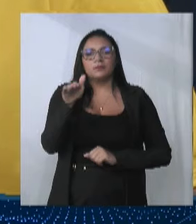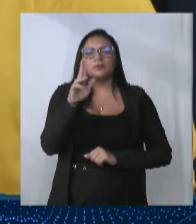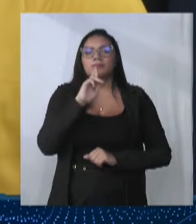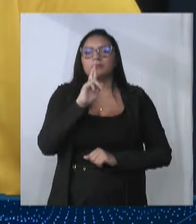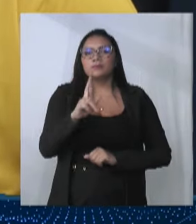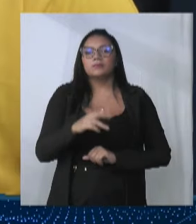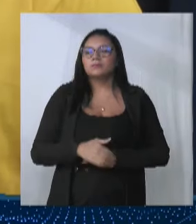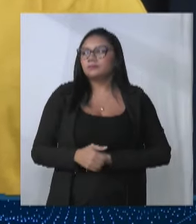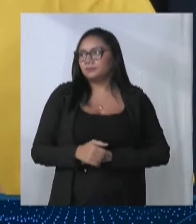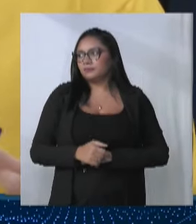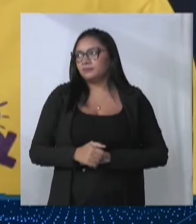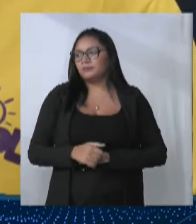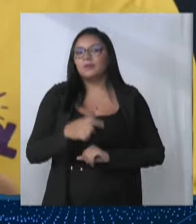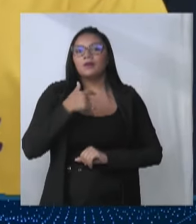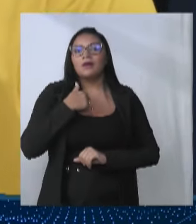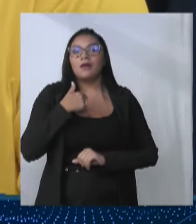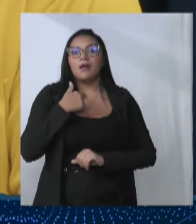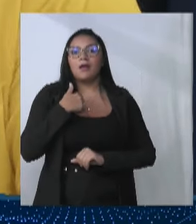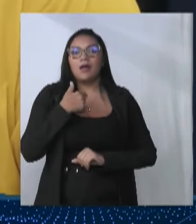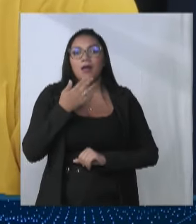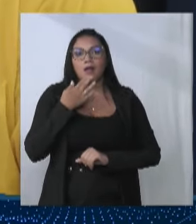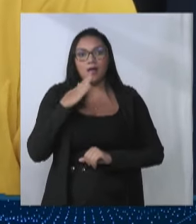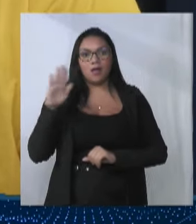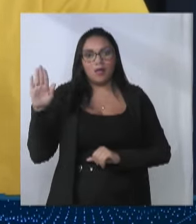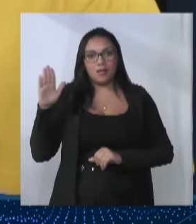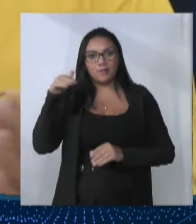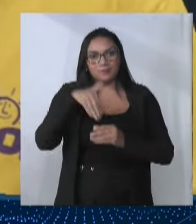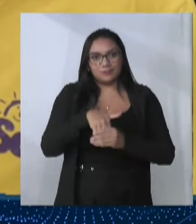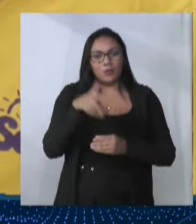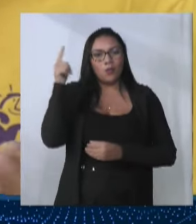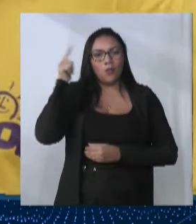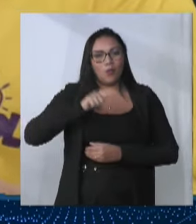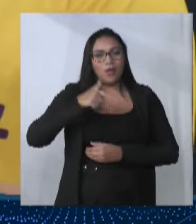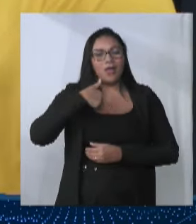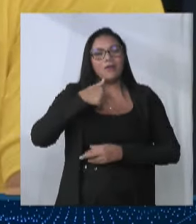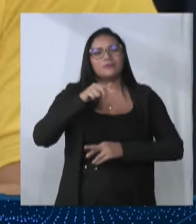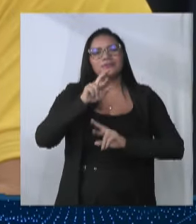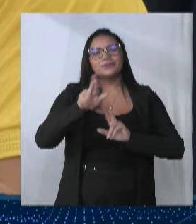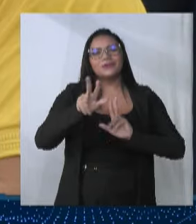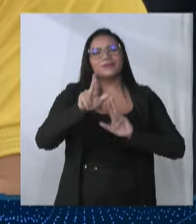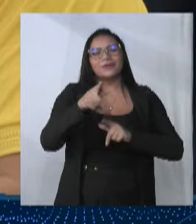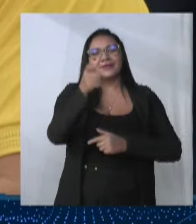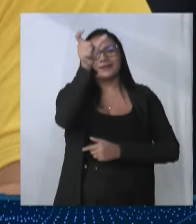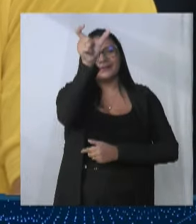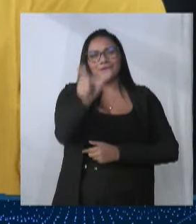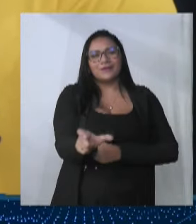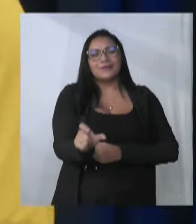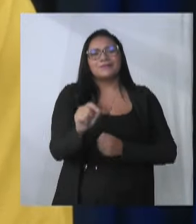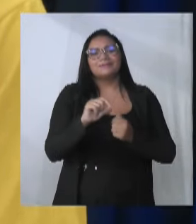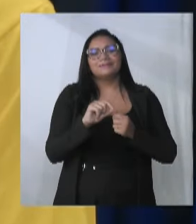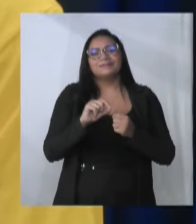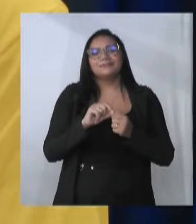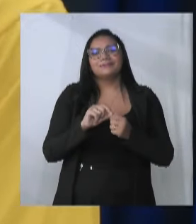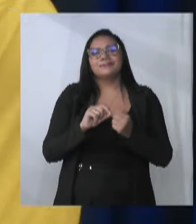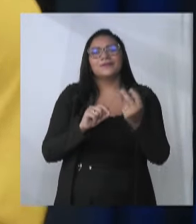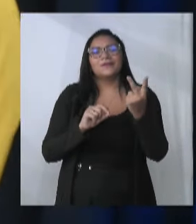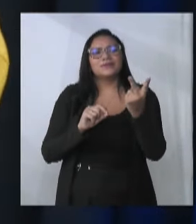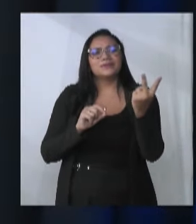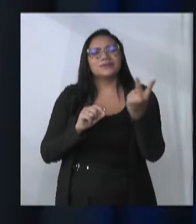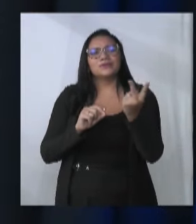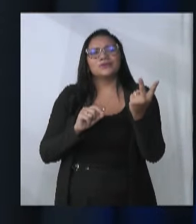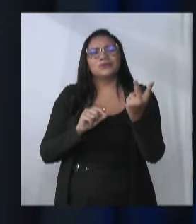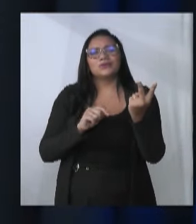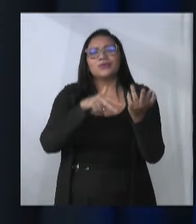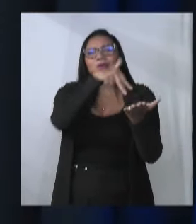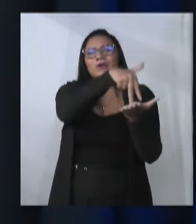Caso seja eleito, vou fazer totalmente diferente como você fez. Primeiro que você usa dois palanques. Um palanque